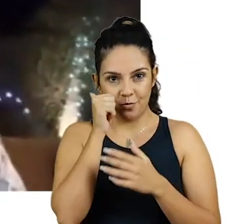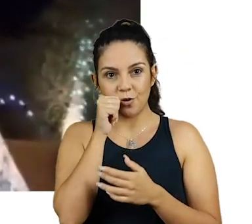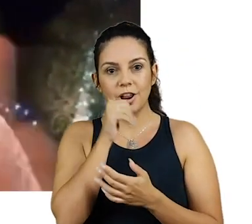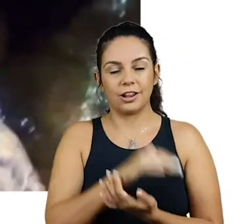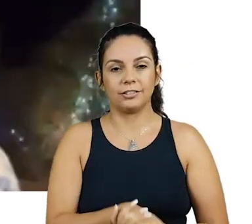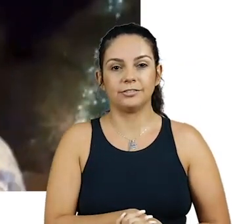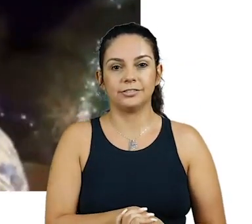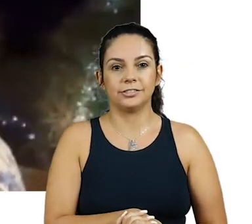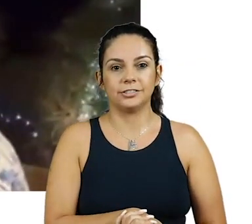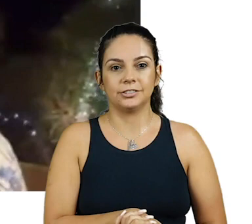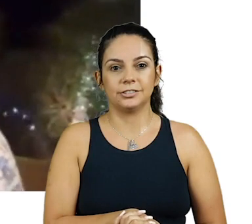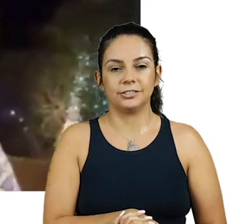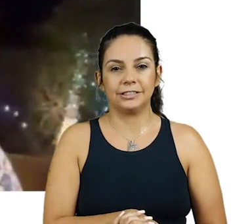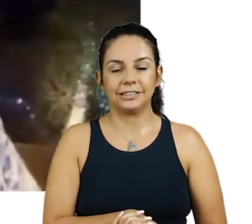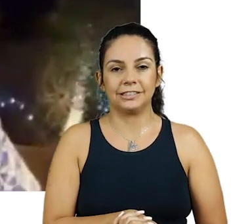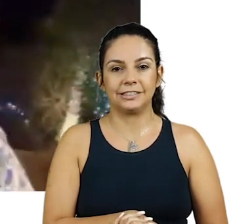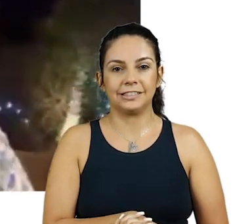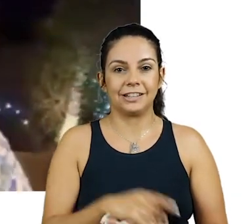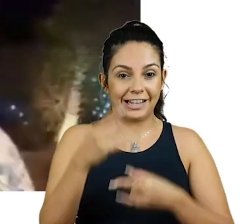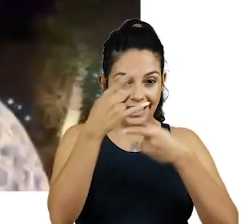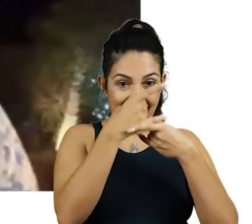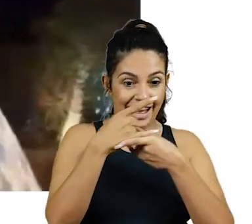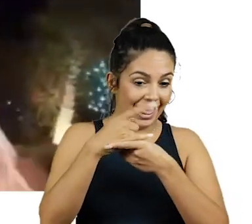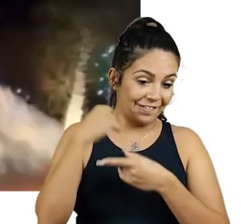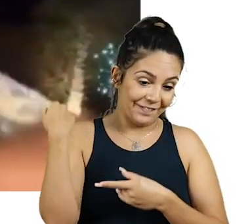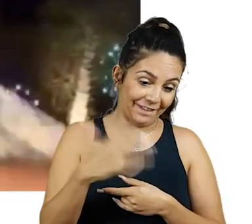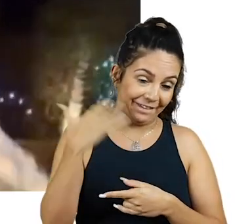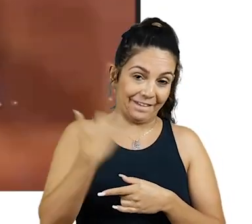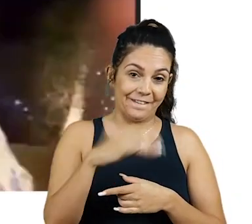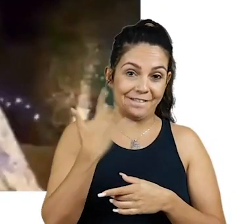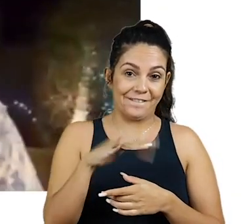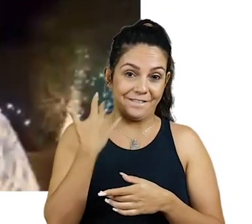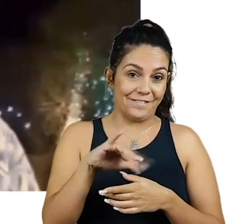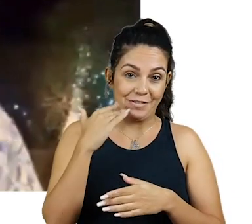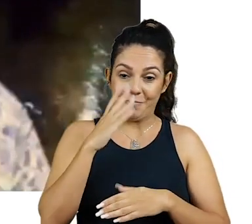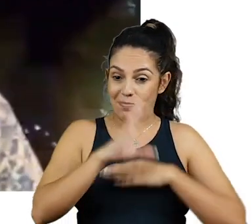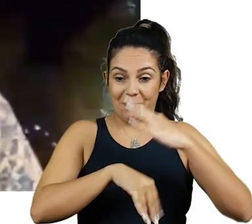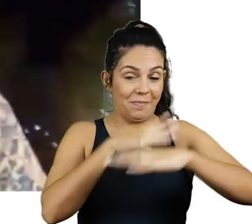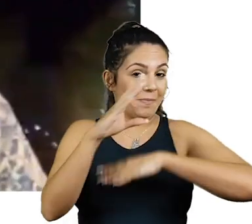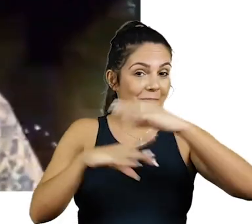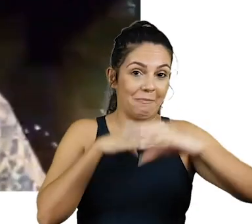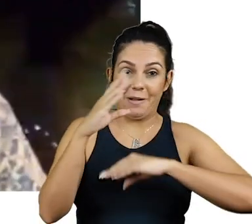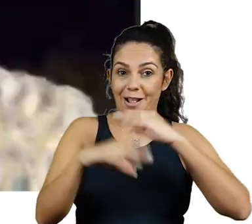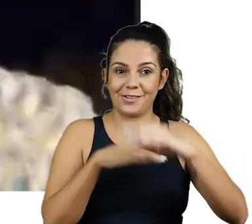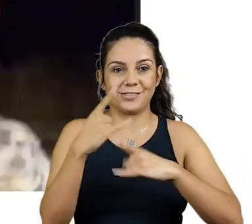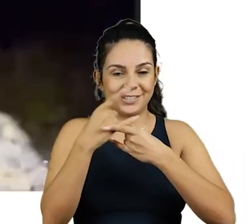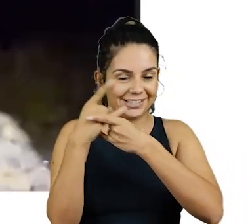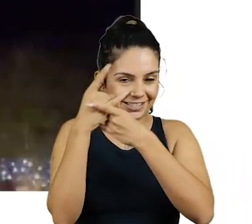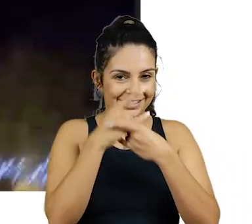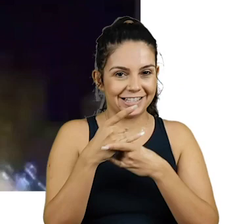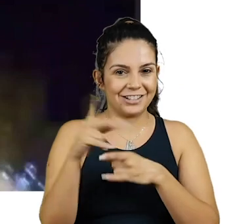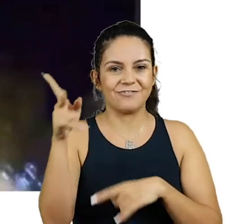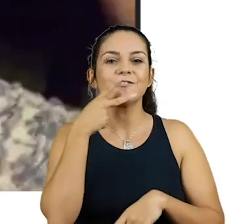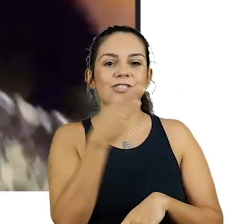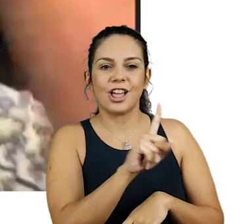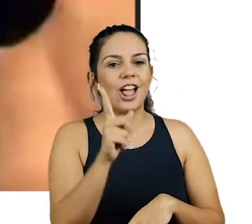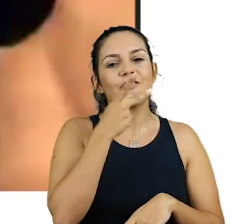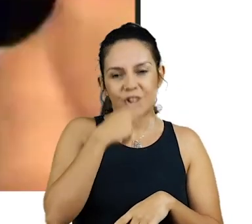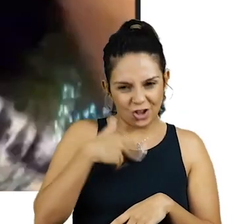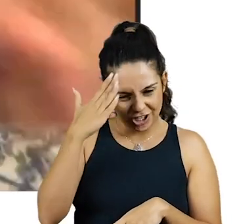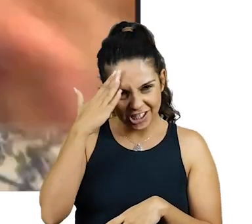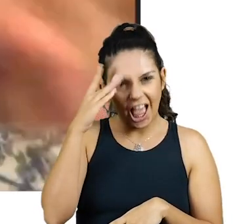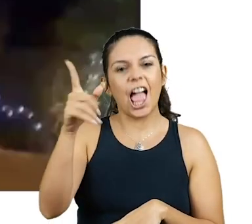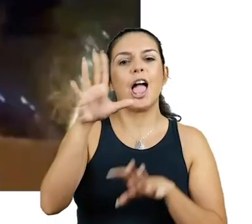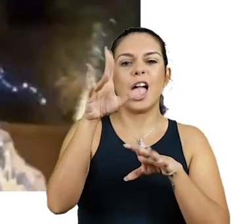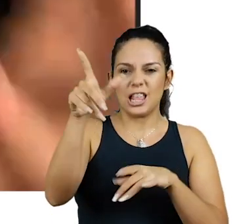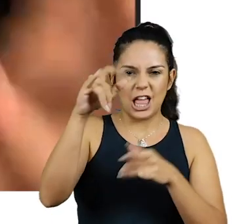dos outros. Bicho, a live vira de cabeça para baixo. Não, você está enganado, estou enganado nada,